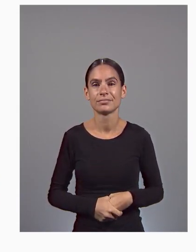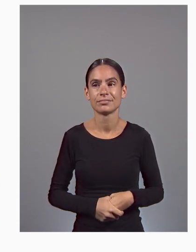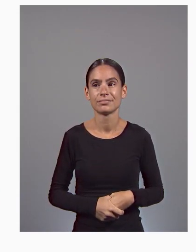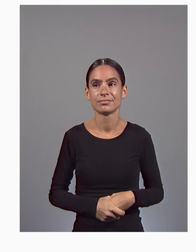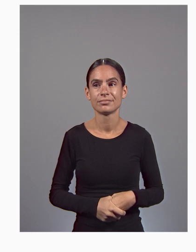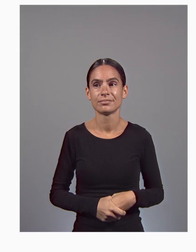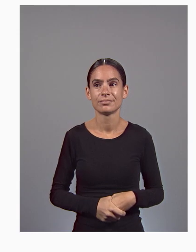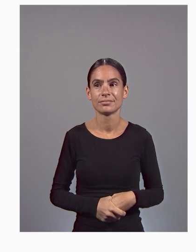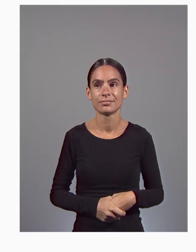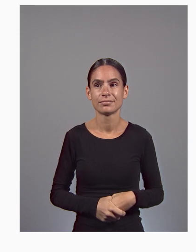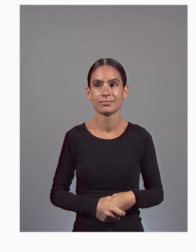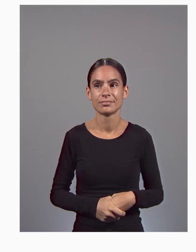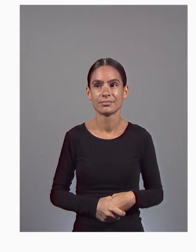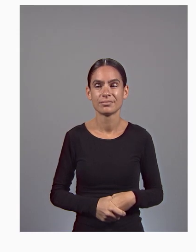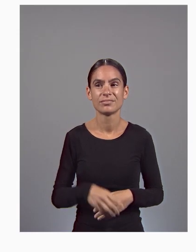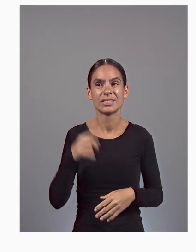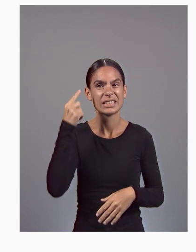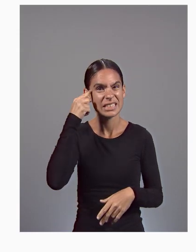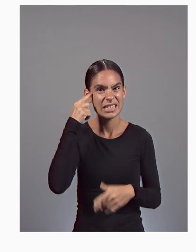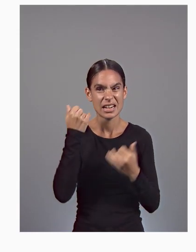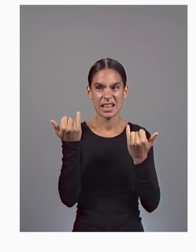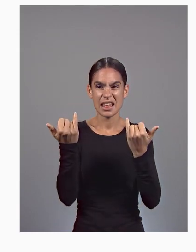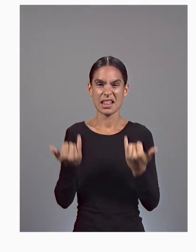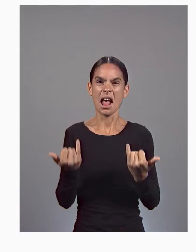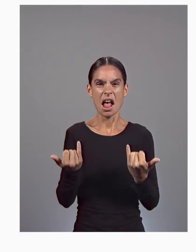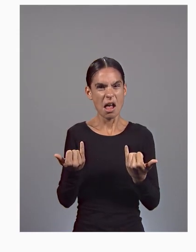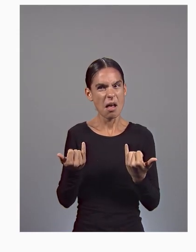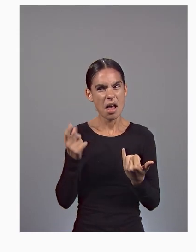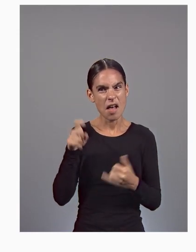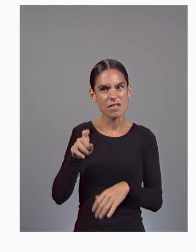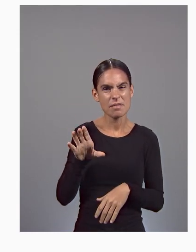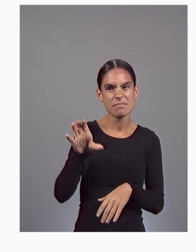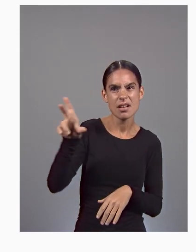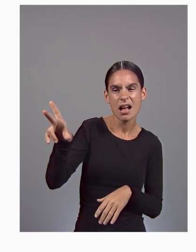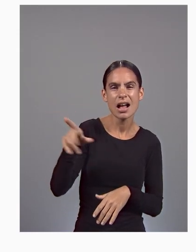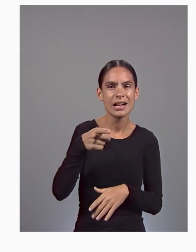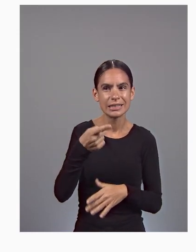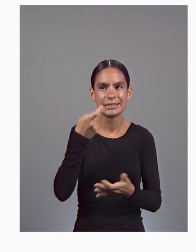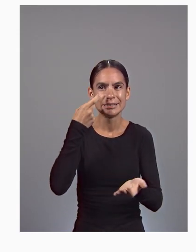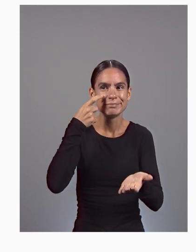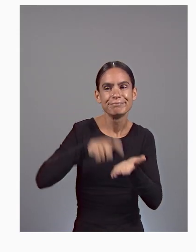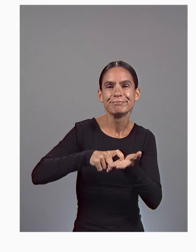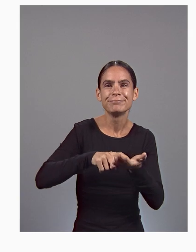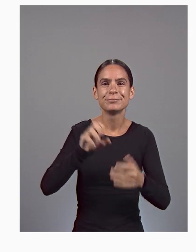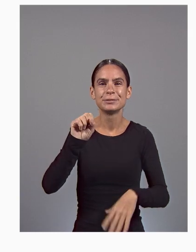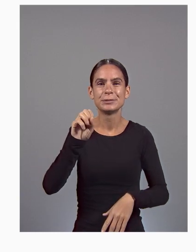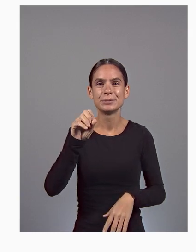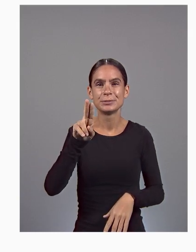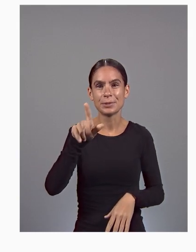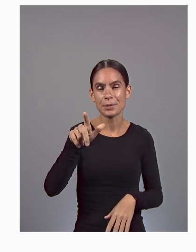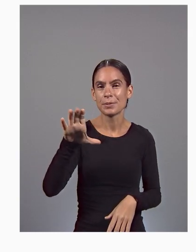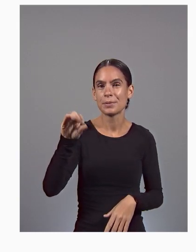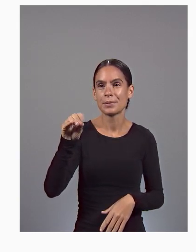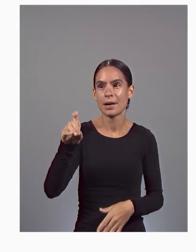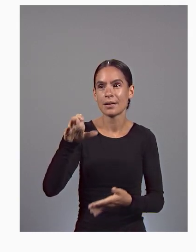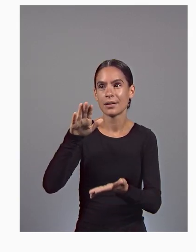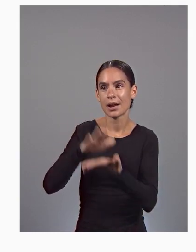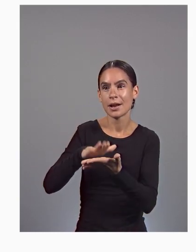Agora é a hora de eu retomar. Aí foi onde eu vi a oportunidade do Bootcamp da Soul Code Academy em parceria com o Google